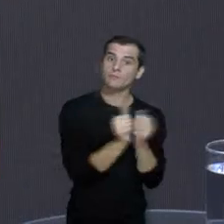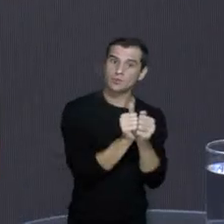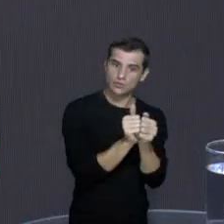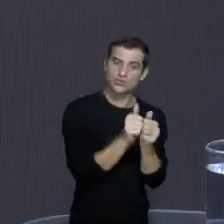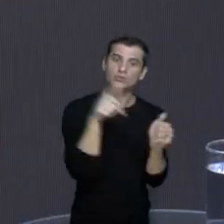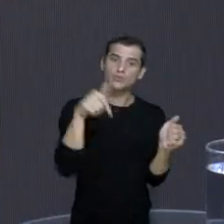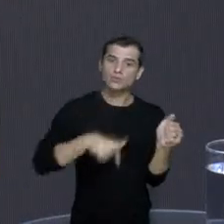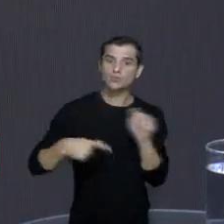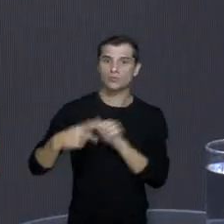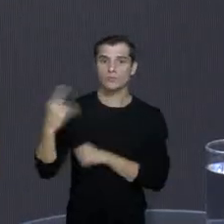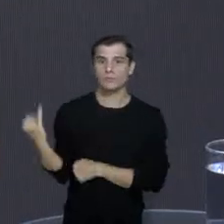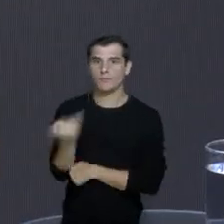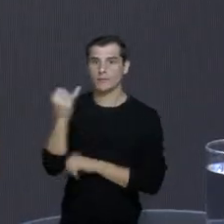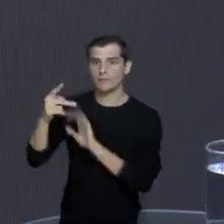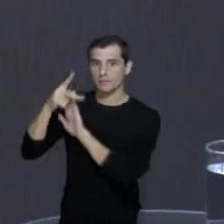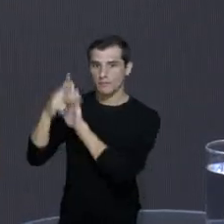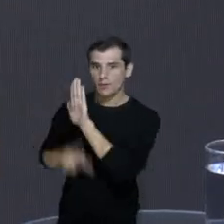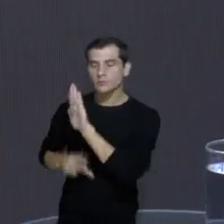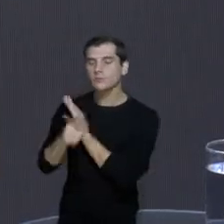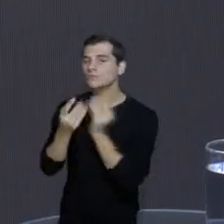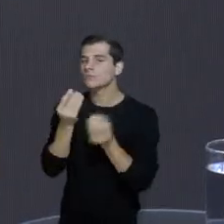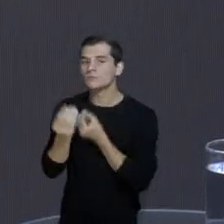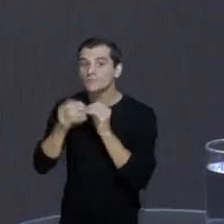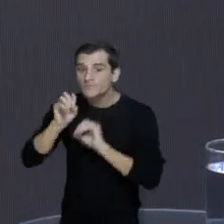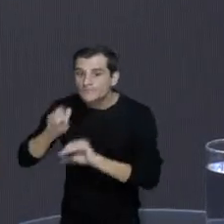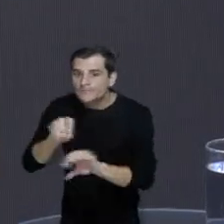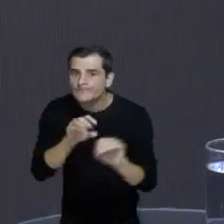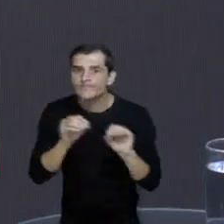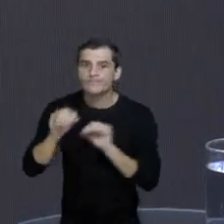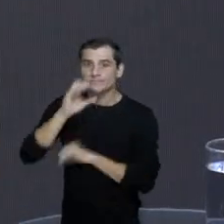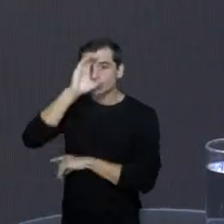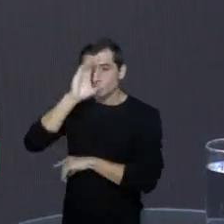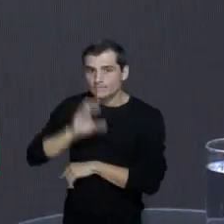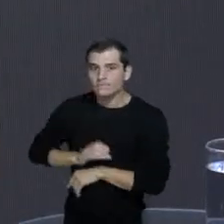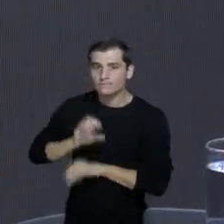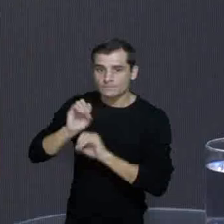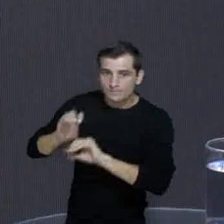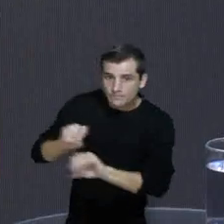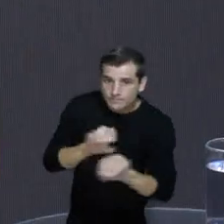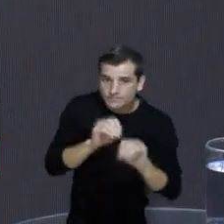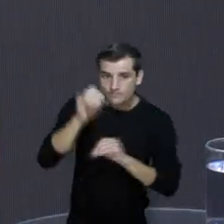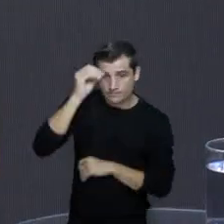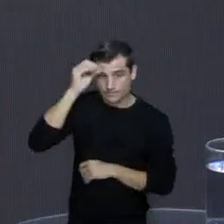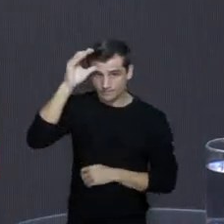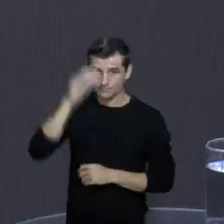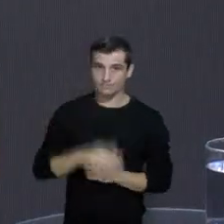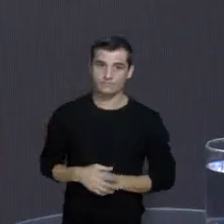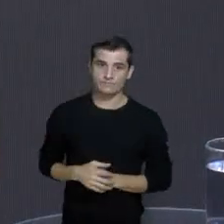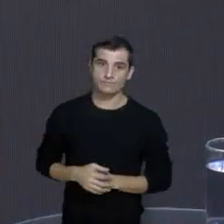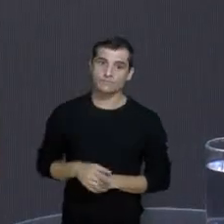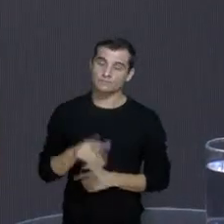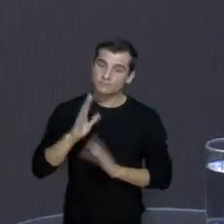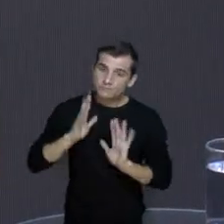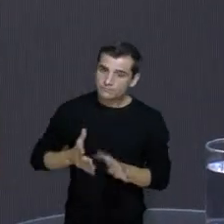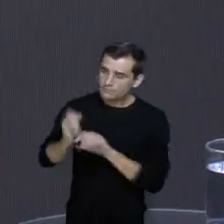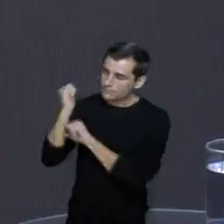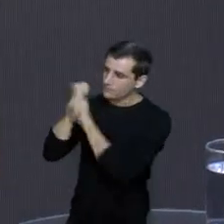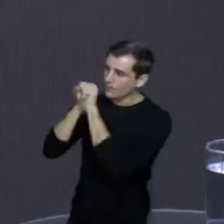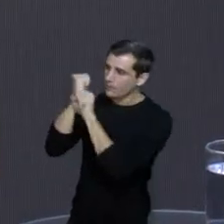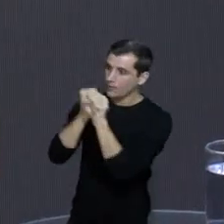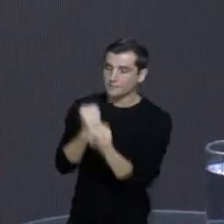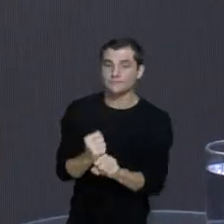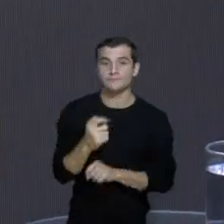importante chamado educando cidadãos eh né já conhecia também há muito há muitos anos o seu trabalho